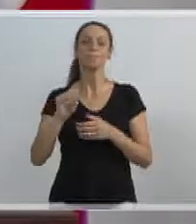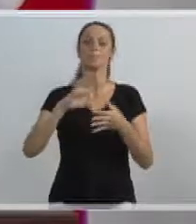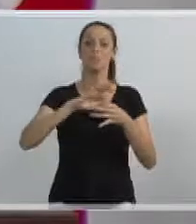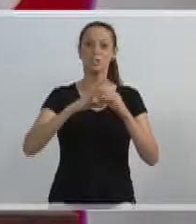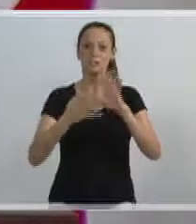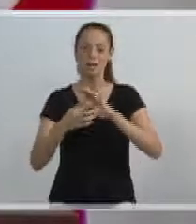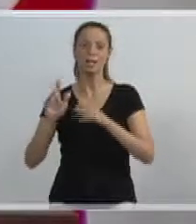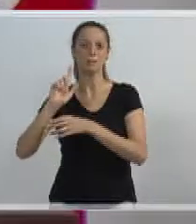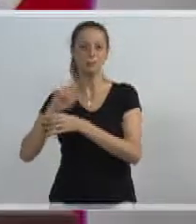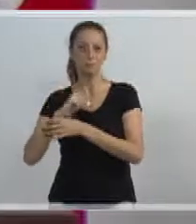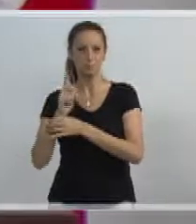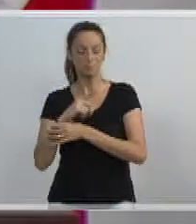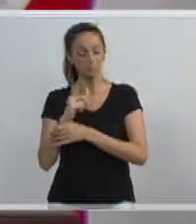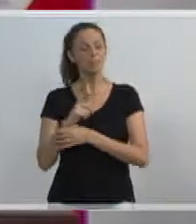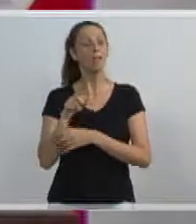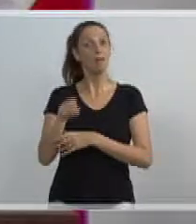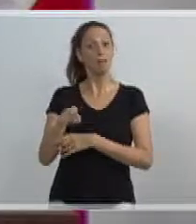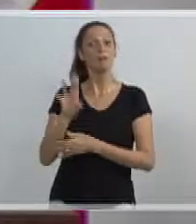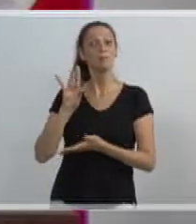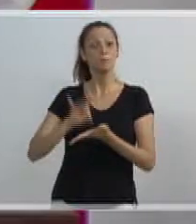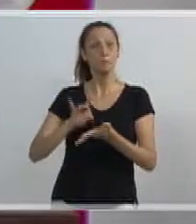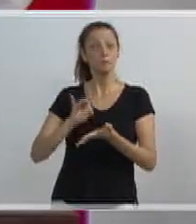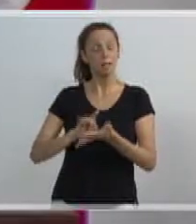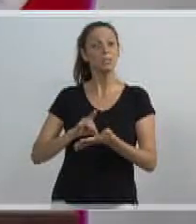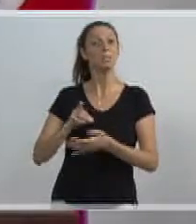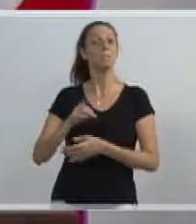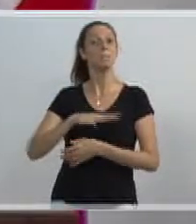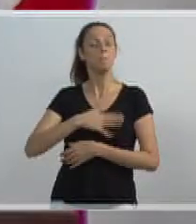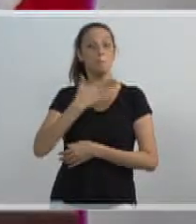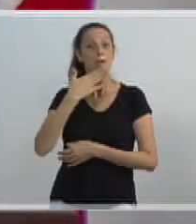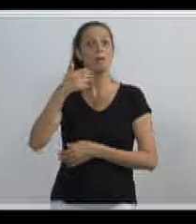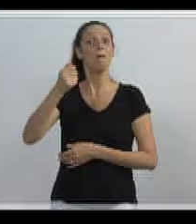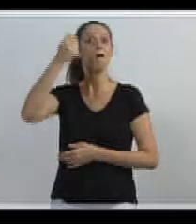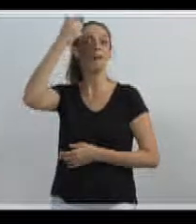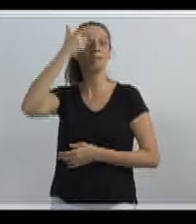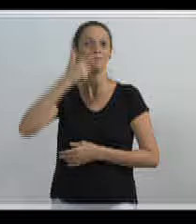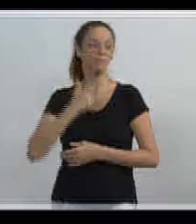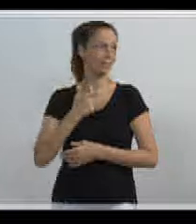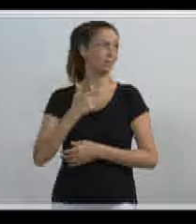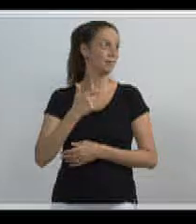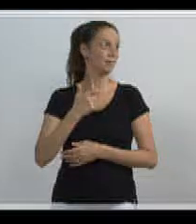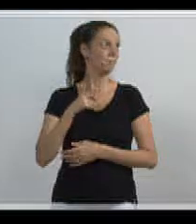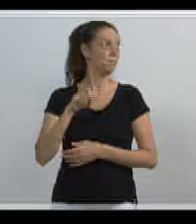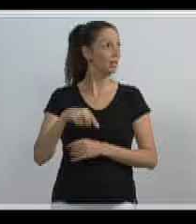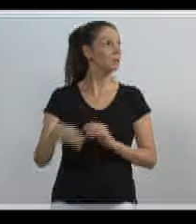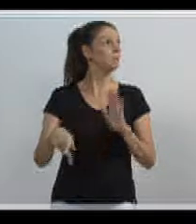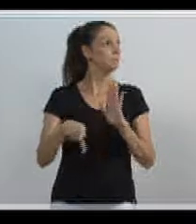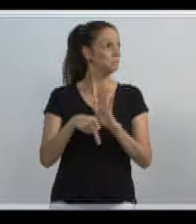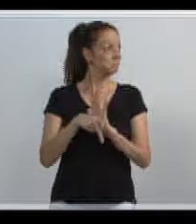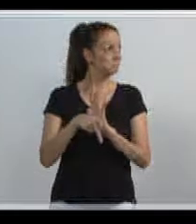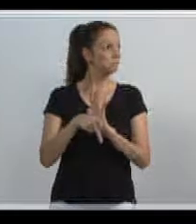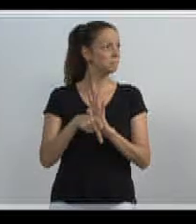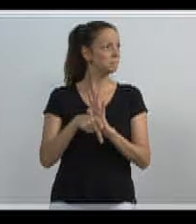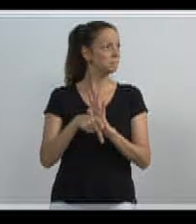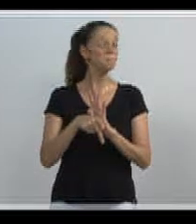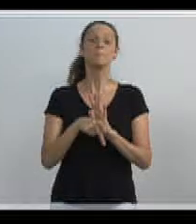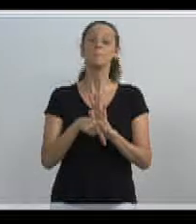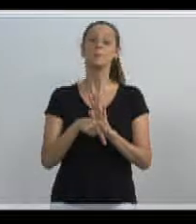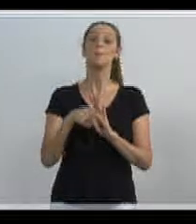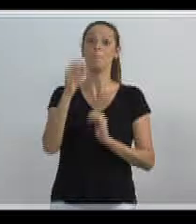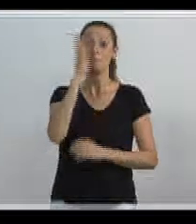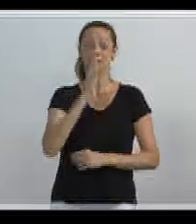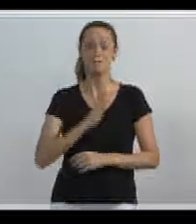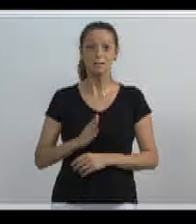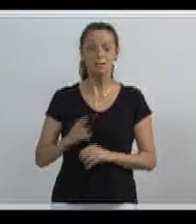Blumenau, AGBLU, foi eleita na categoria a melhor atleta. Ela foi a capitã do conjunto brasileiro de